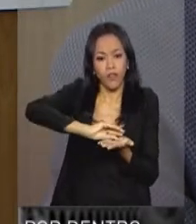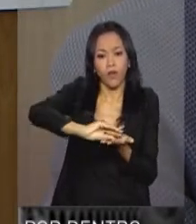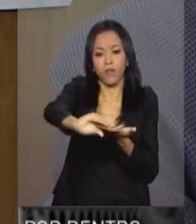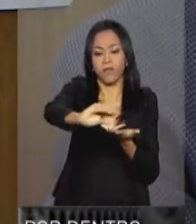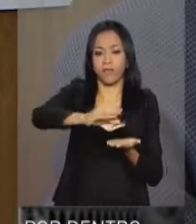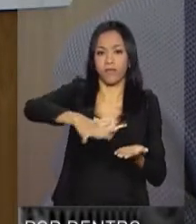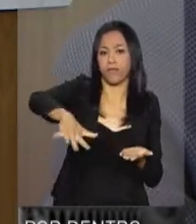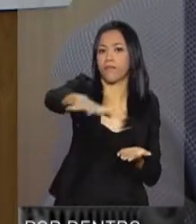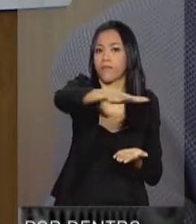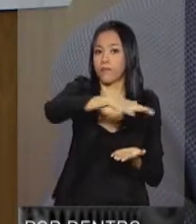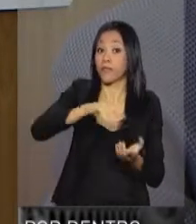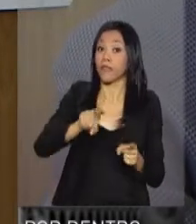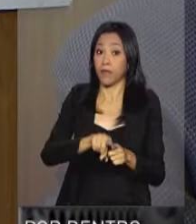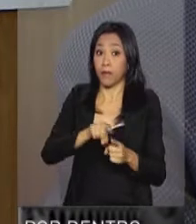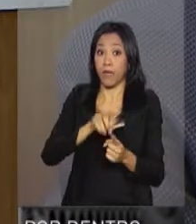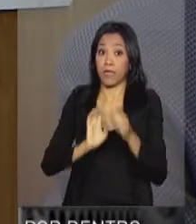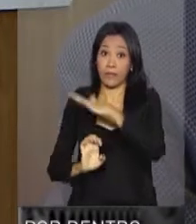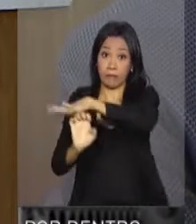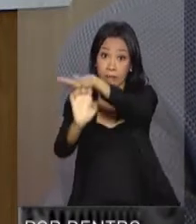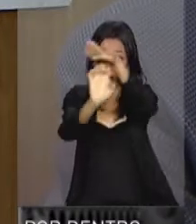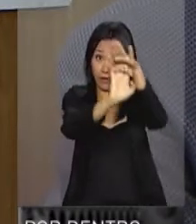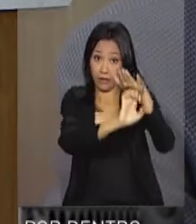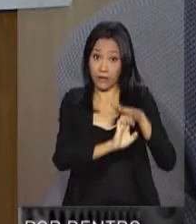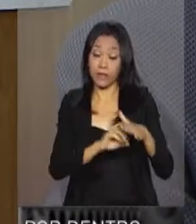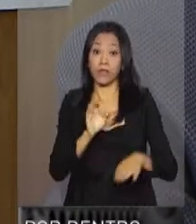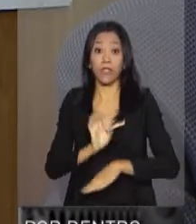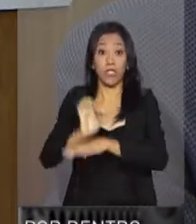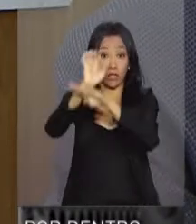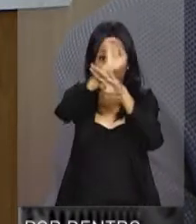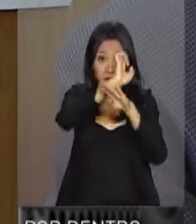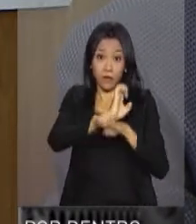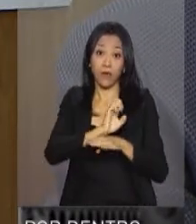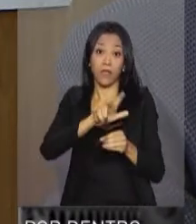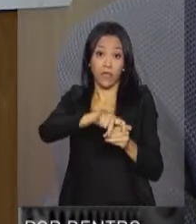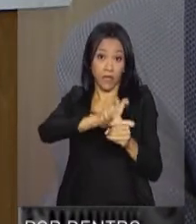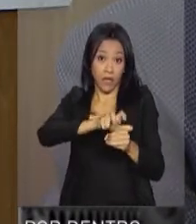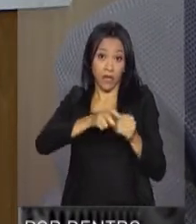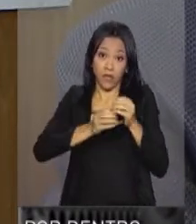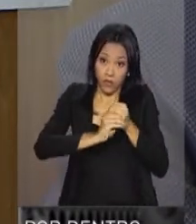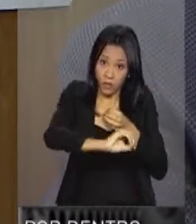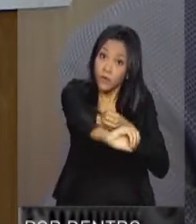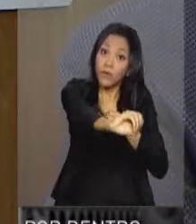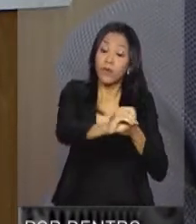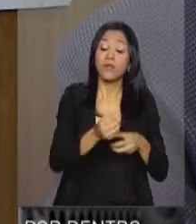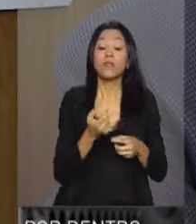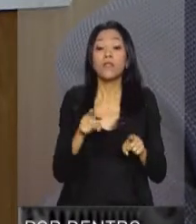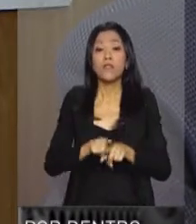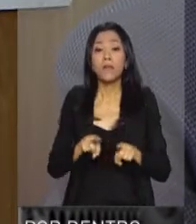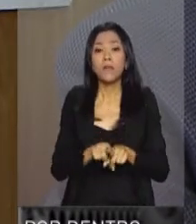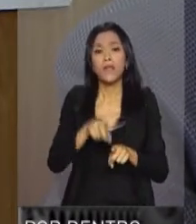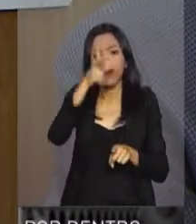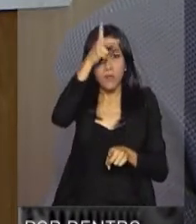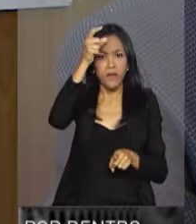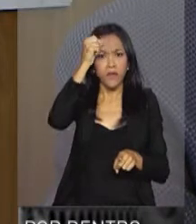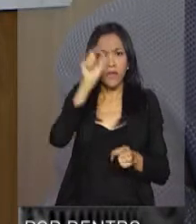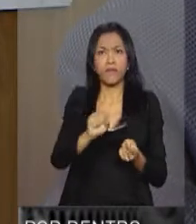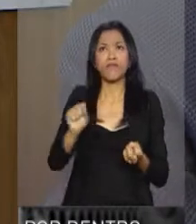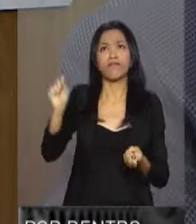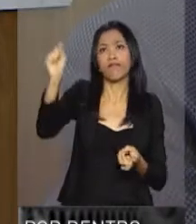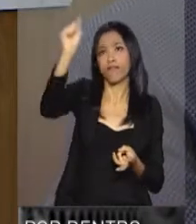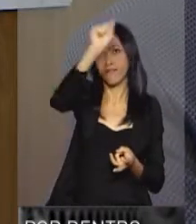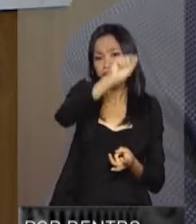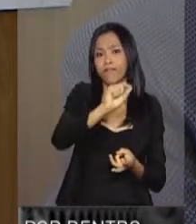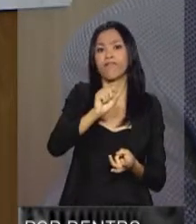companhias estaduais de saneamento e ainda conseguir promover que os municípios os prefeitos municipais possam se também